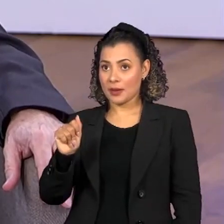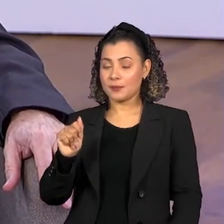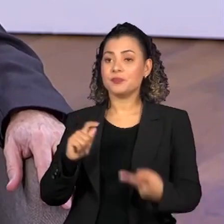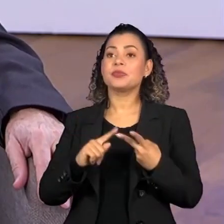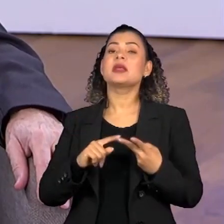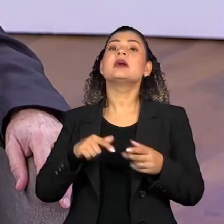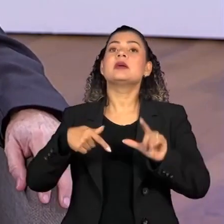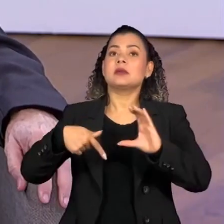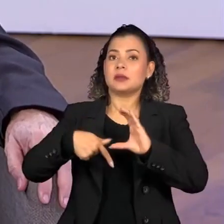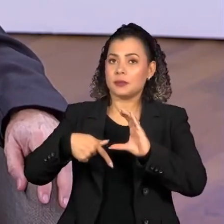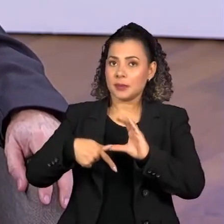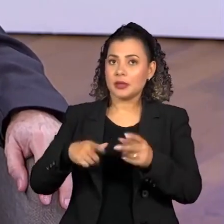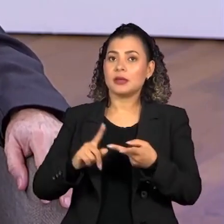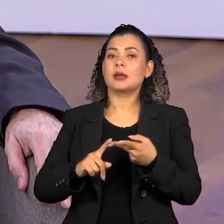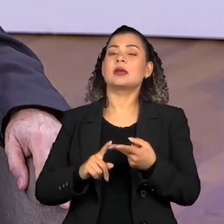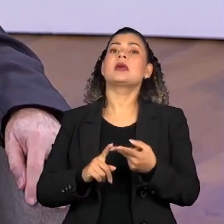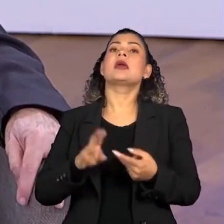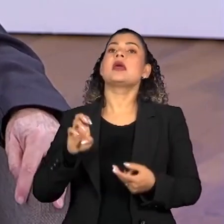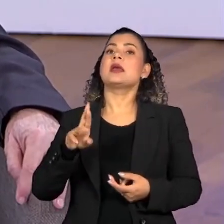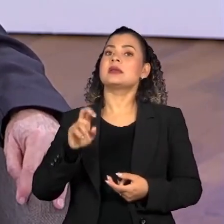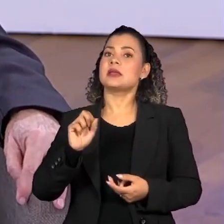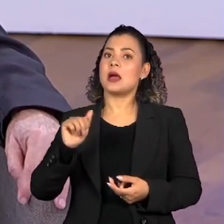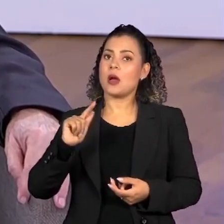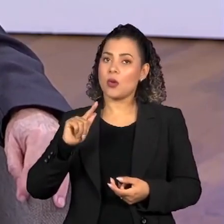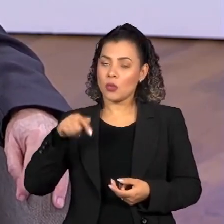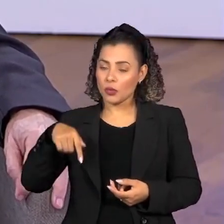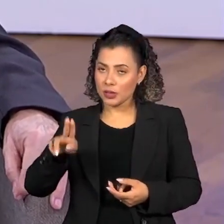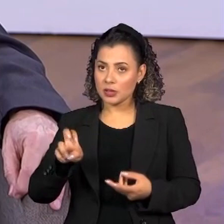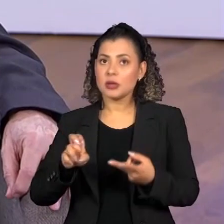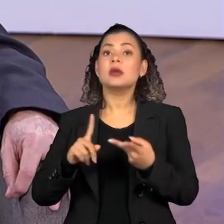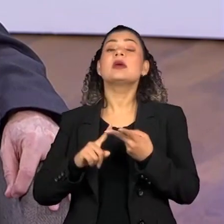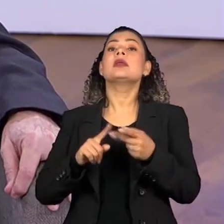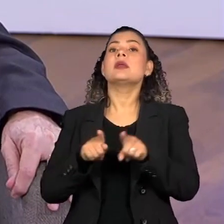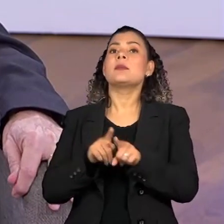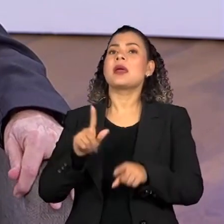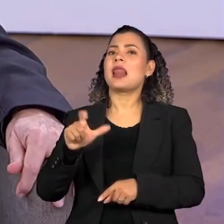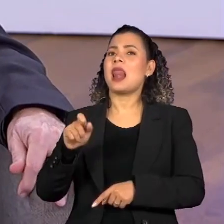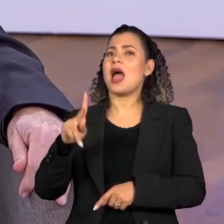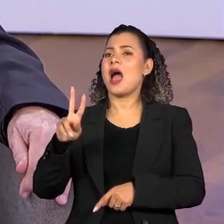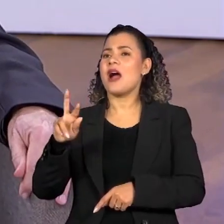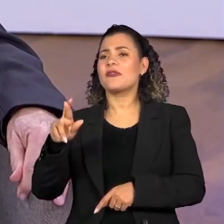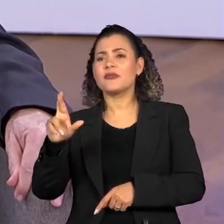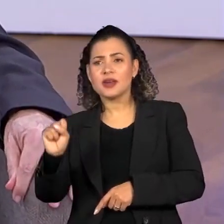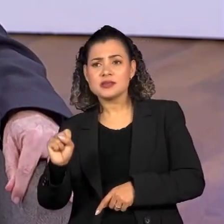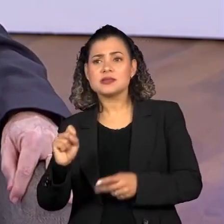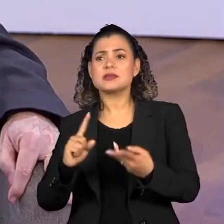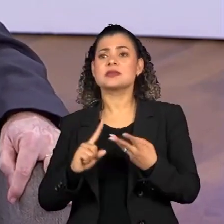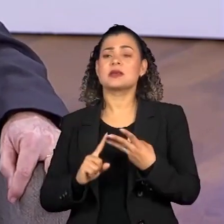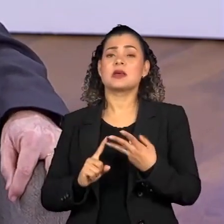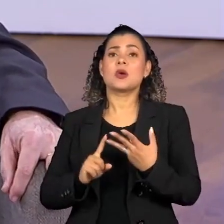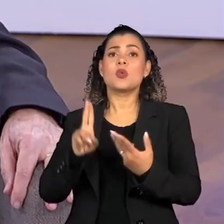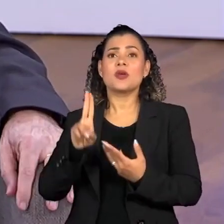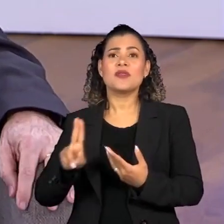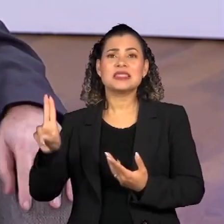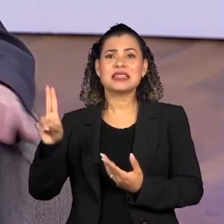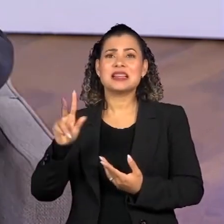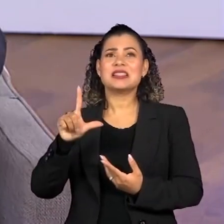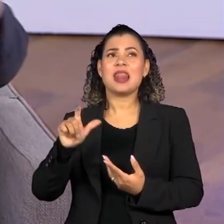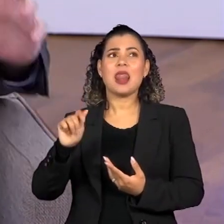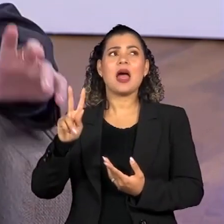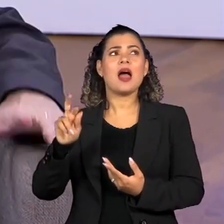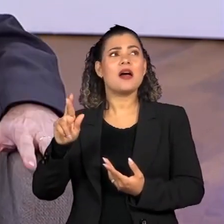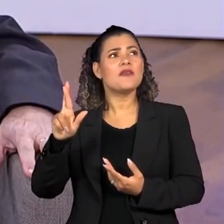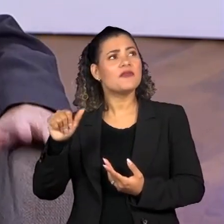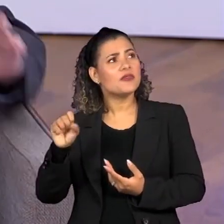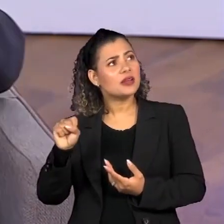CPqD Esalq Universidade Federal de Lavras não me lembro os outros compra